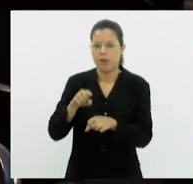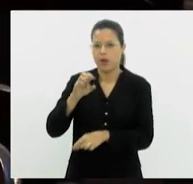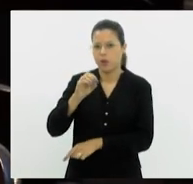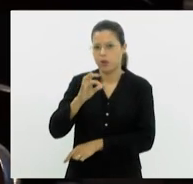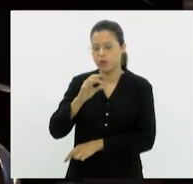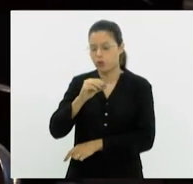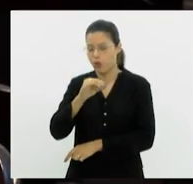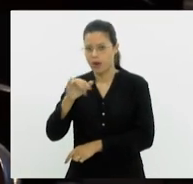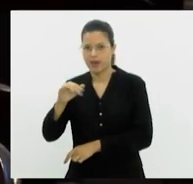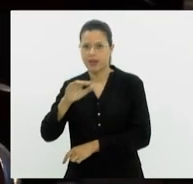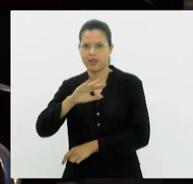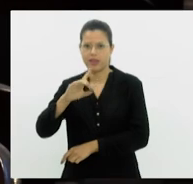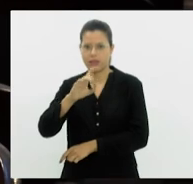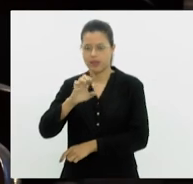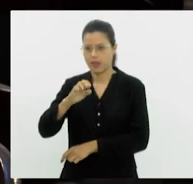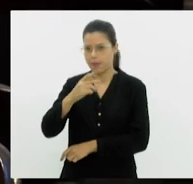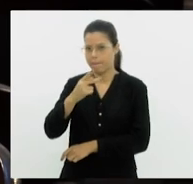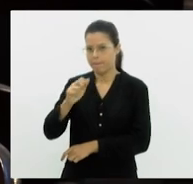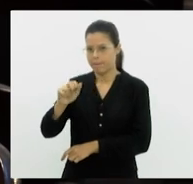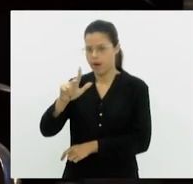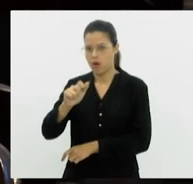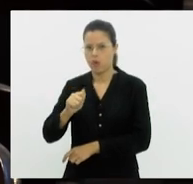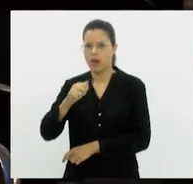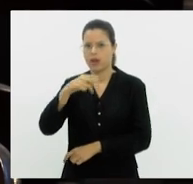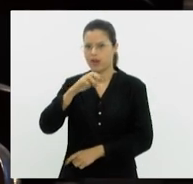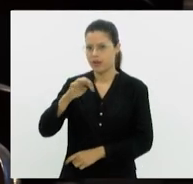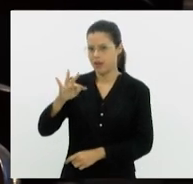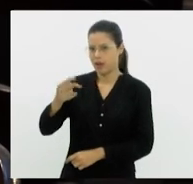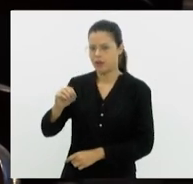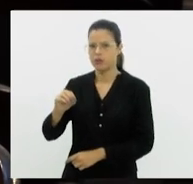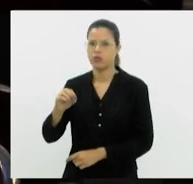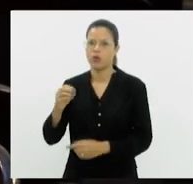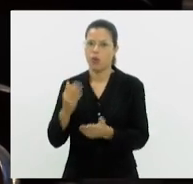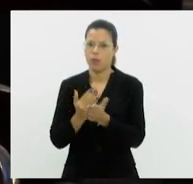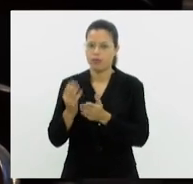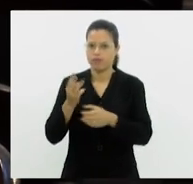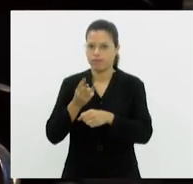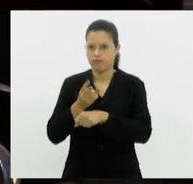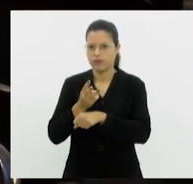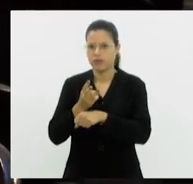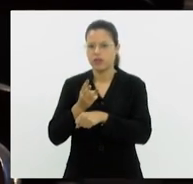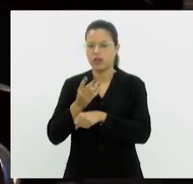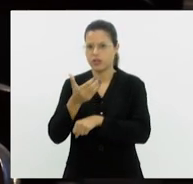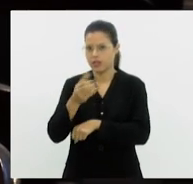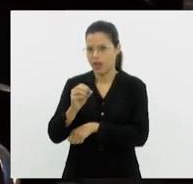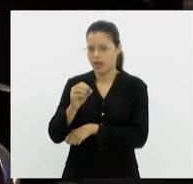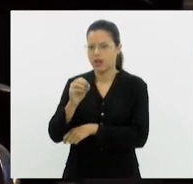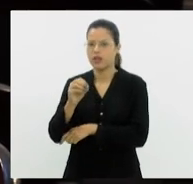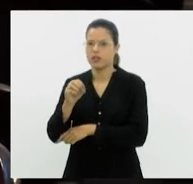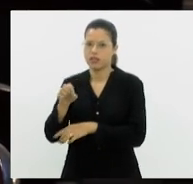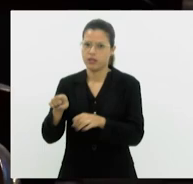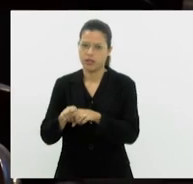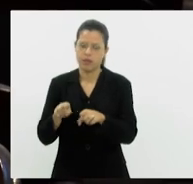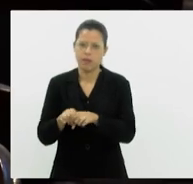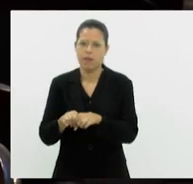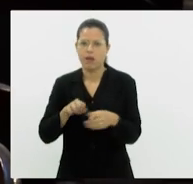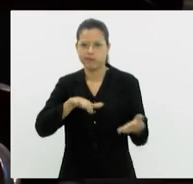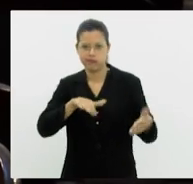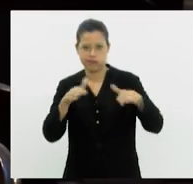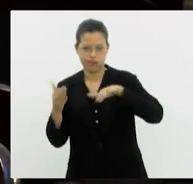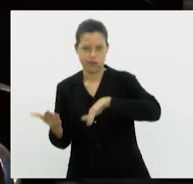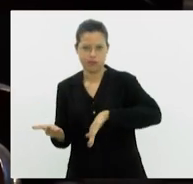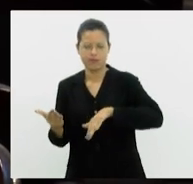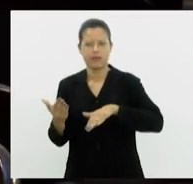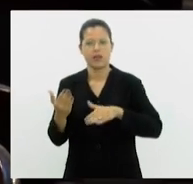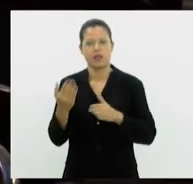O velório começa às 10 horas, aqui no plenário do Palácio Tiradentes, e o sepultamento está marcado para começar às 3 da